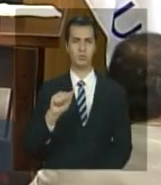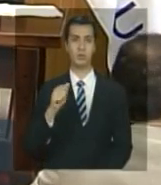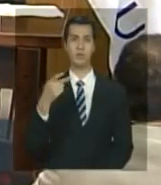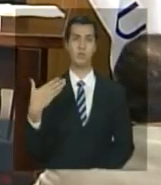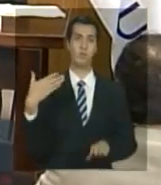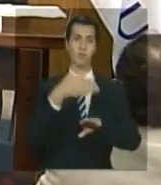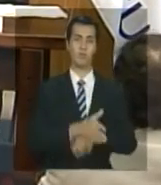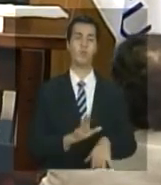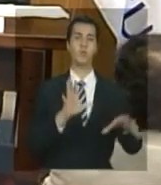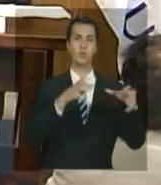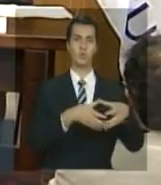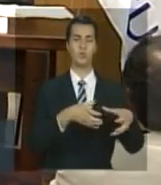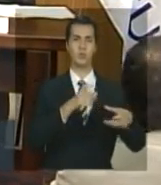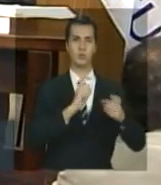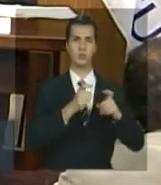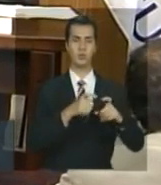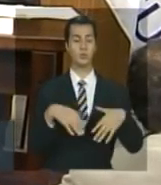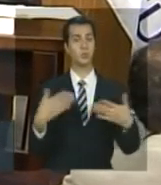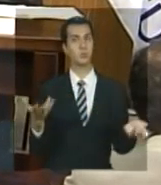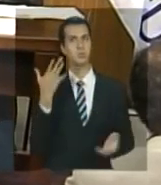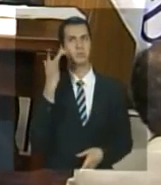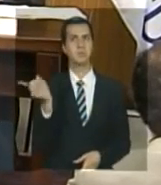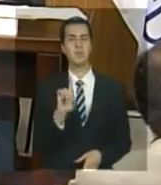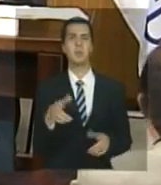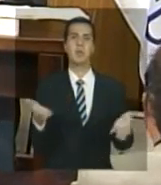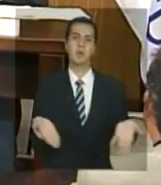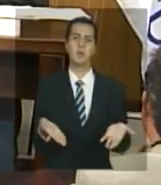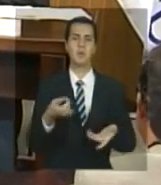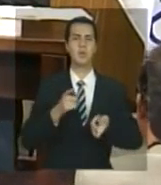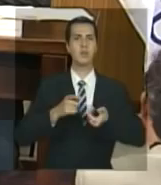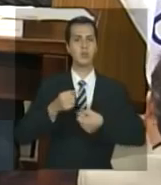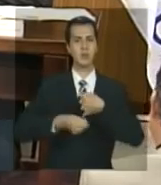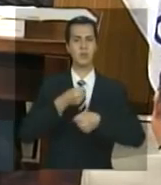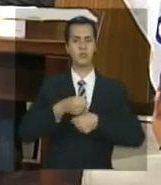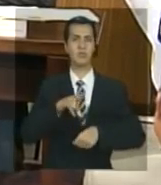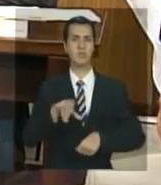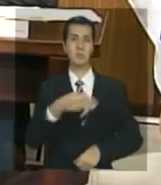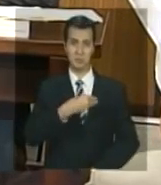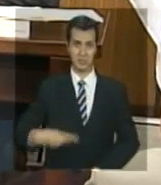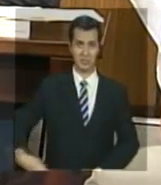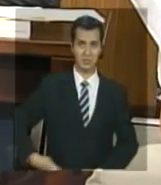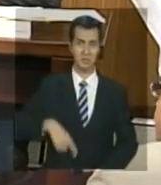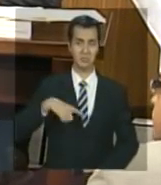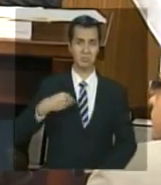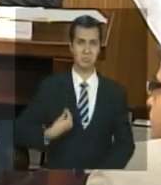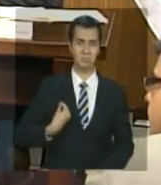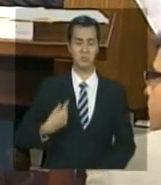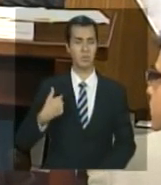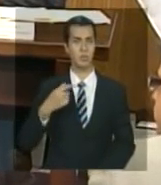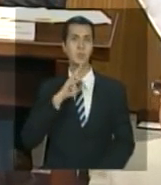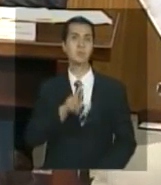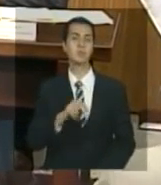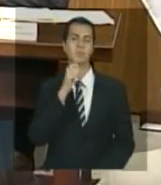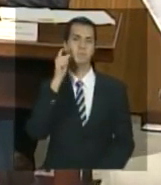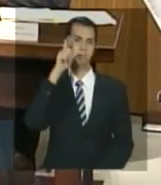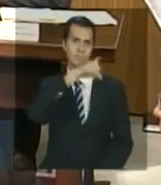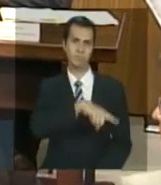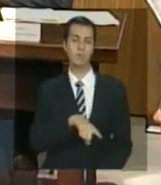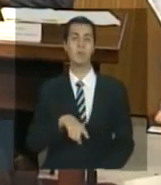ano irá o ministro, etc. Nós não, isso para nós é muito difícil responder. As áreas de